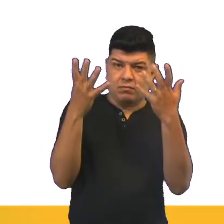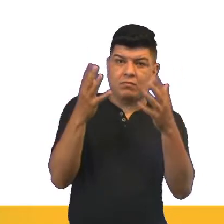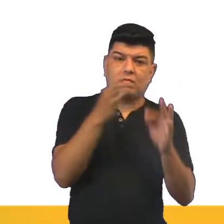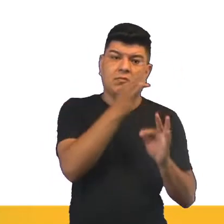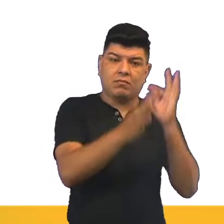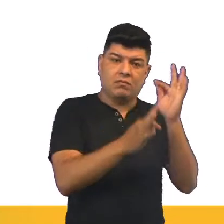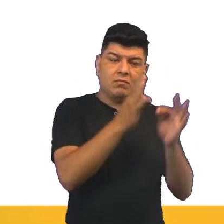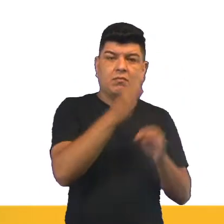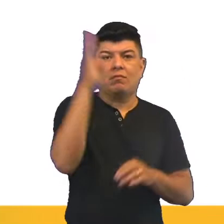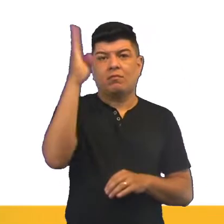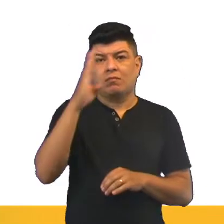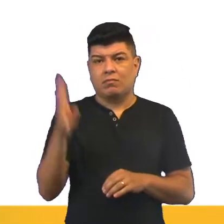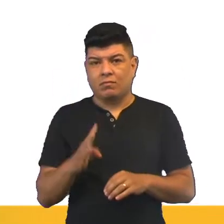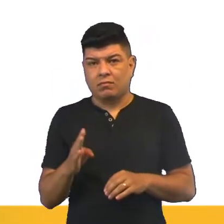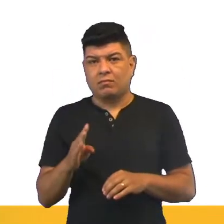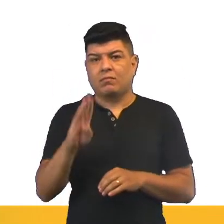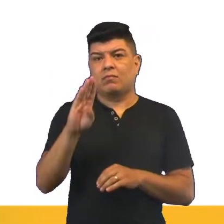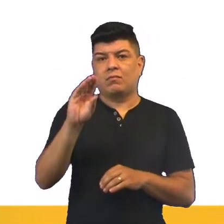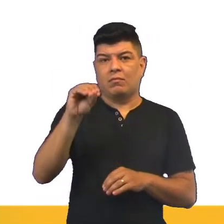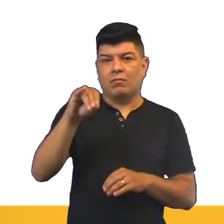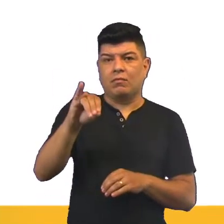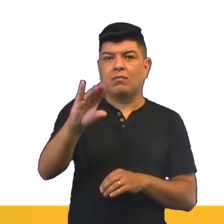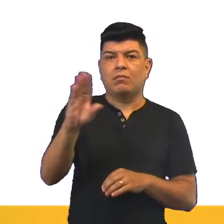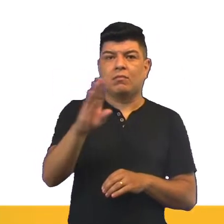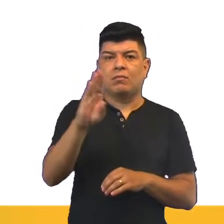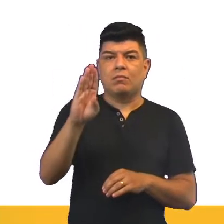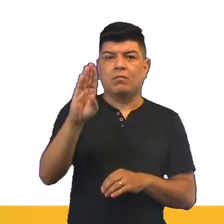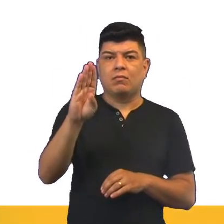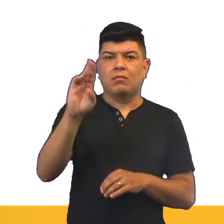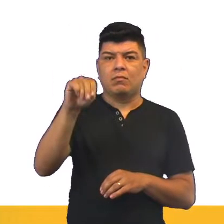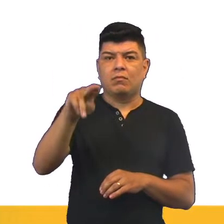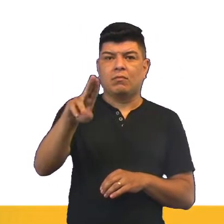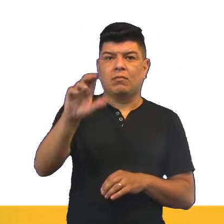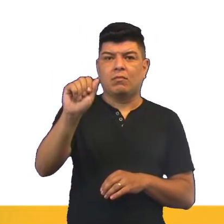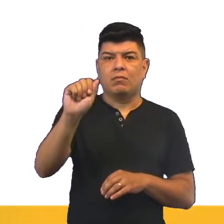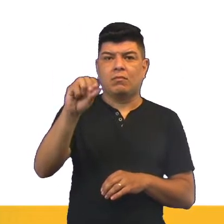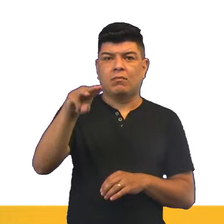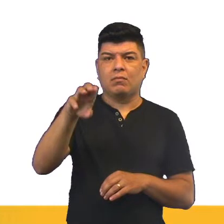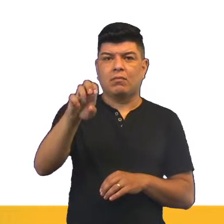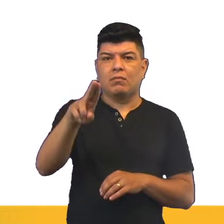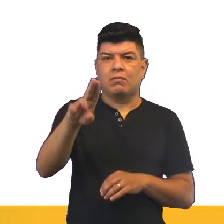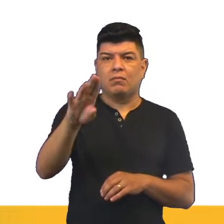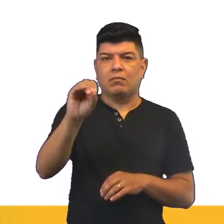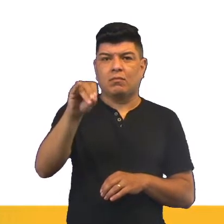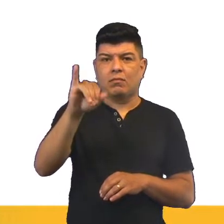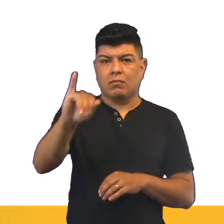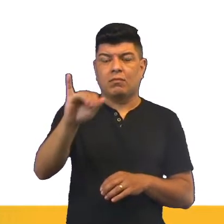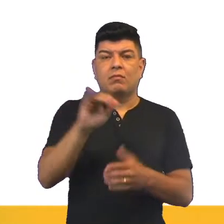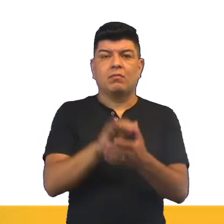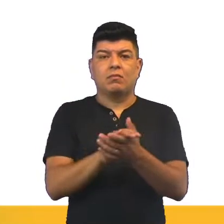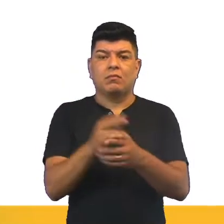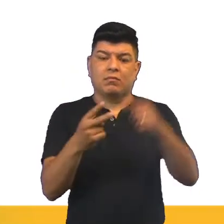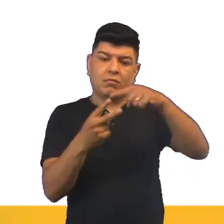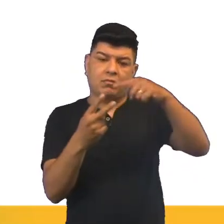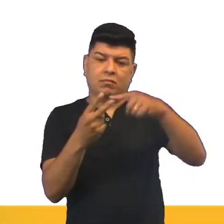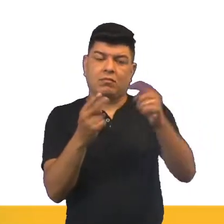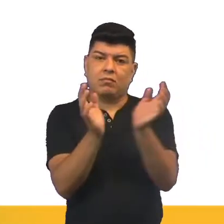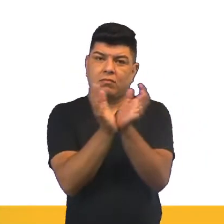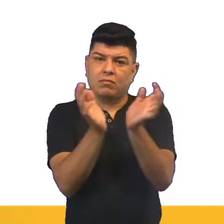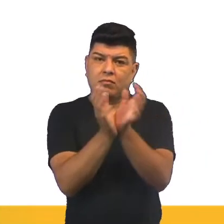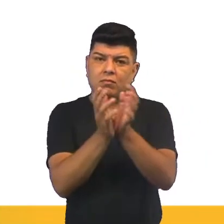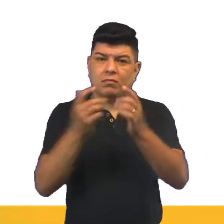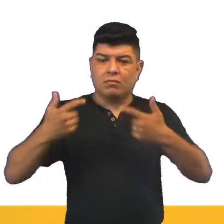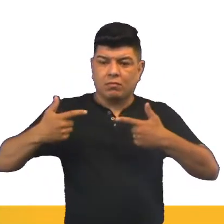folclore brasileiro. O Bumba Meu Boi, na cidade de Parintins, no Amazonas, representam a luta de dois grupos